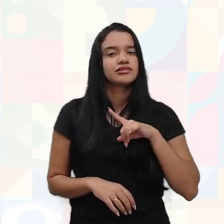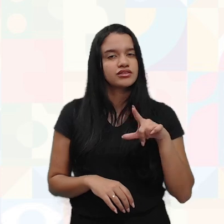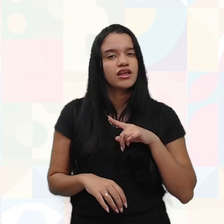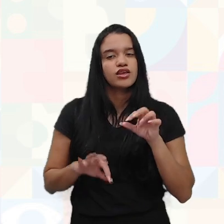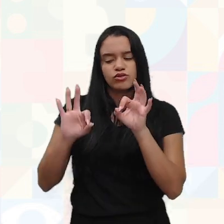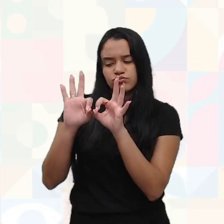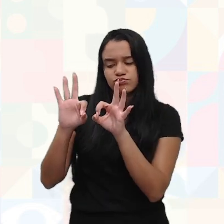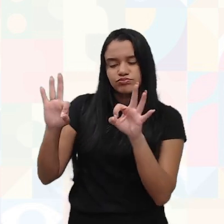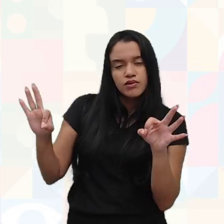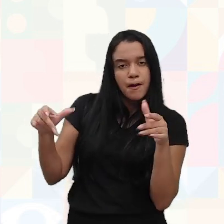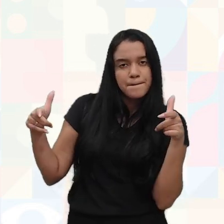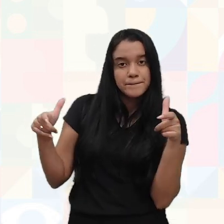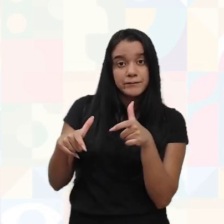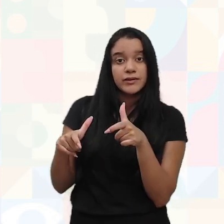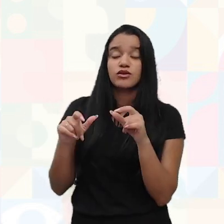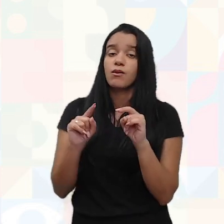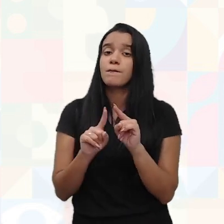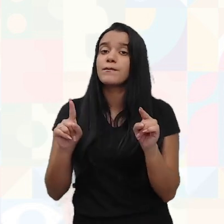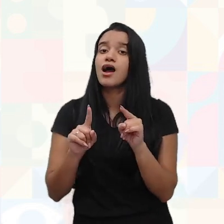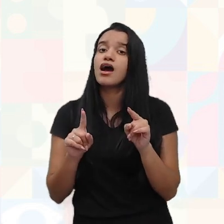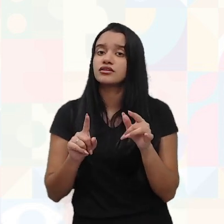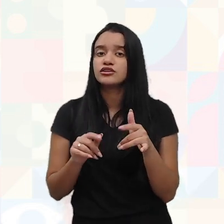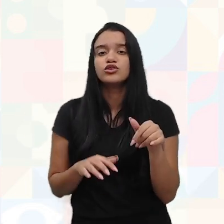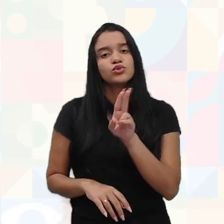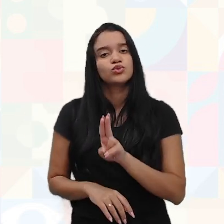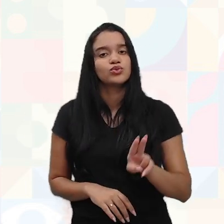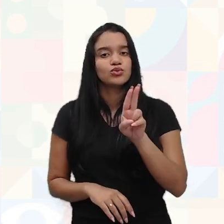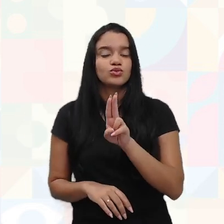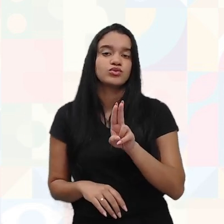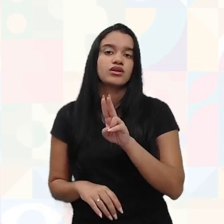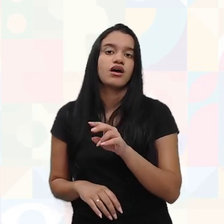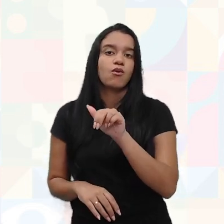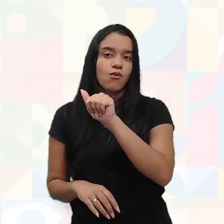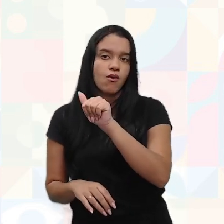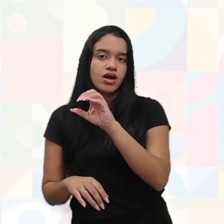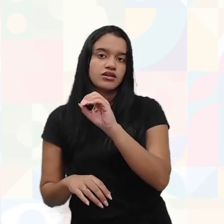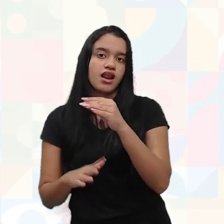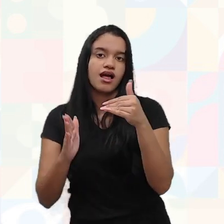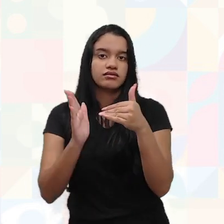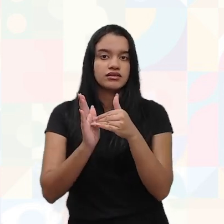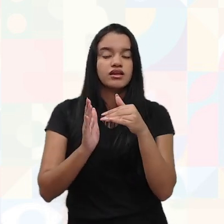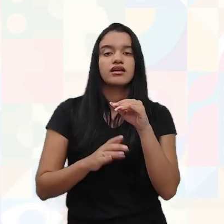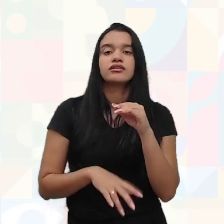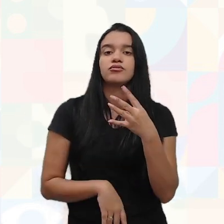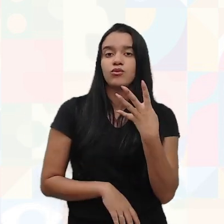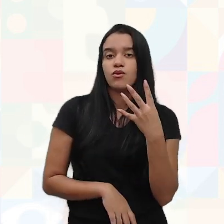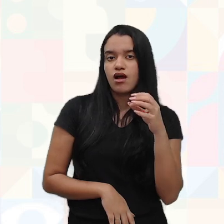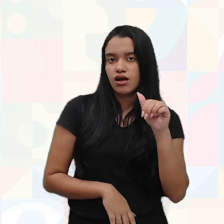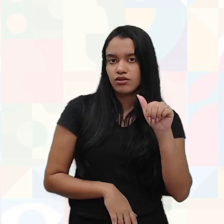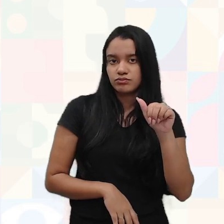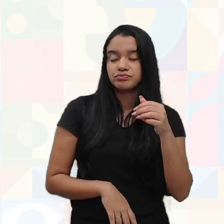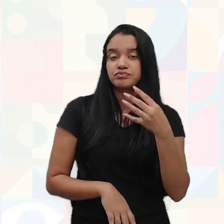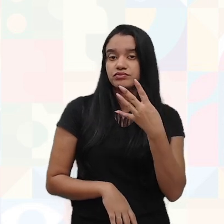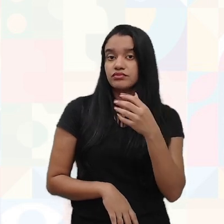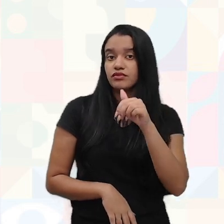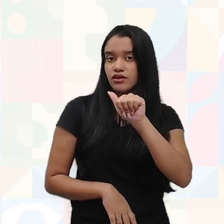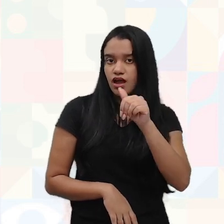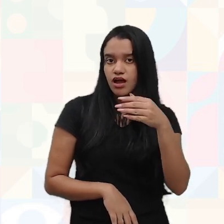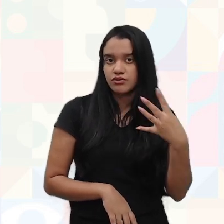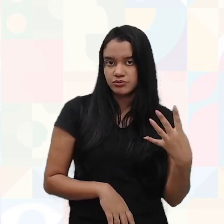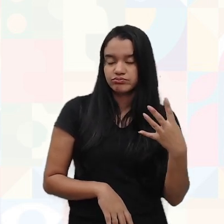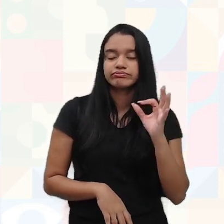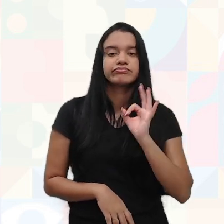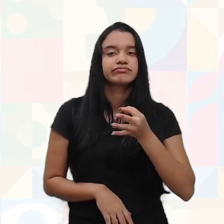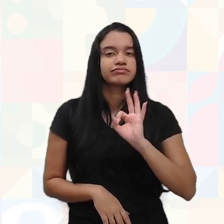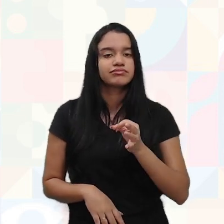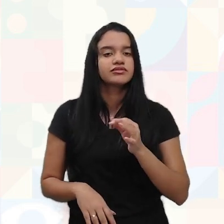medidas menores, mas geralmente a gente utiliza do A0 até o A4. O A0 é a folha grande, né, que ali tem a medida em milímetros